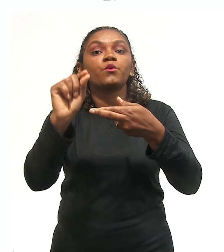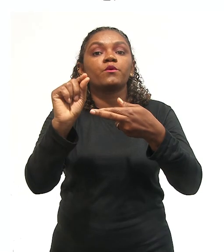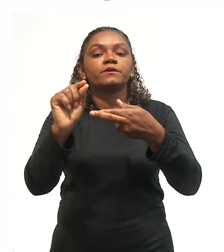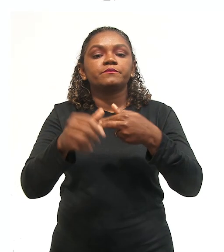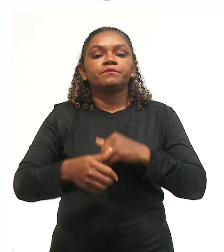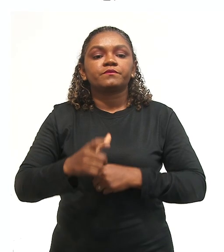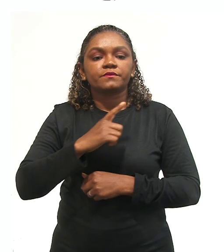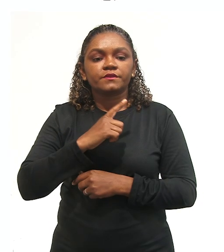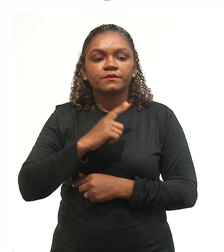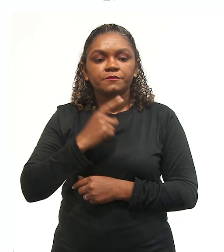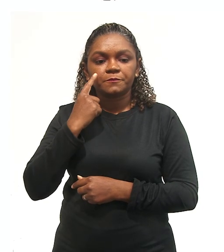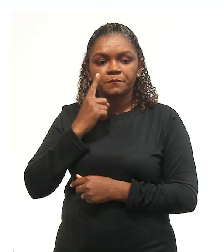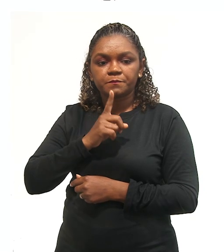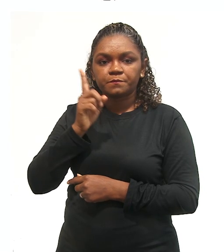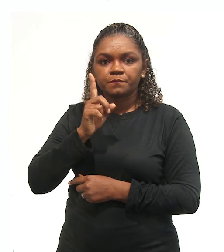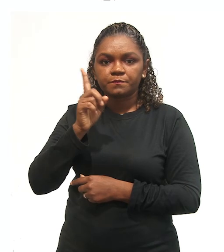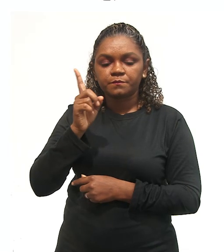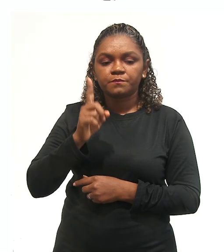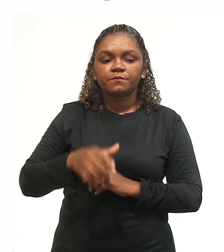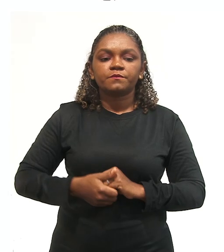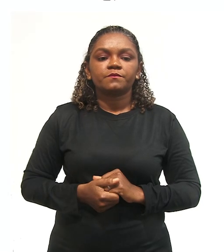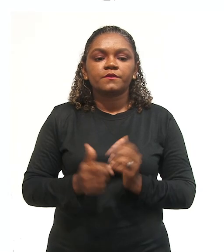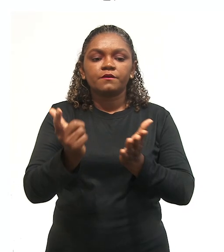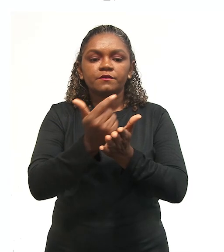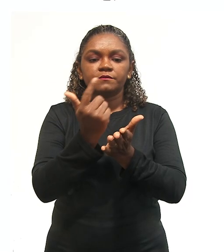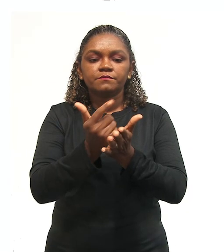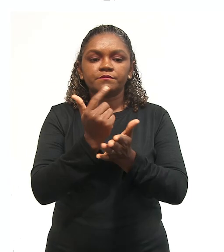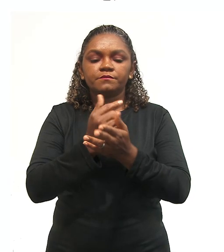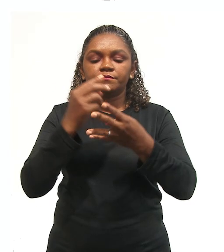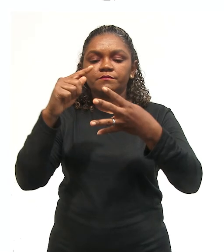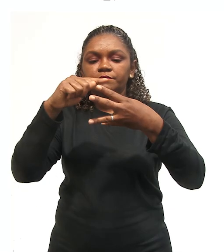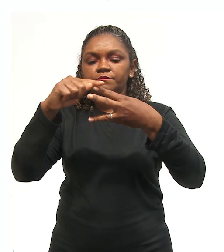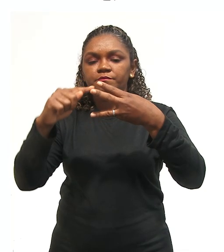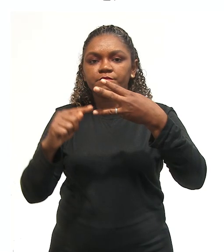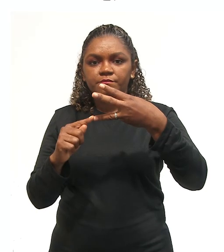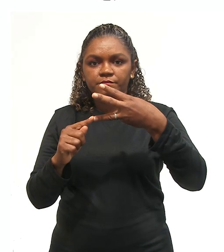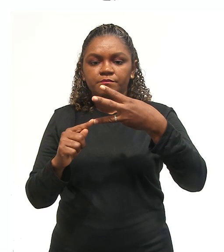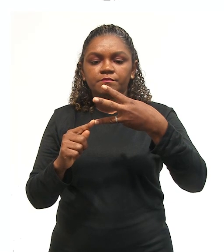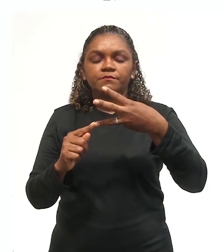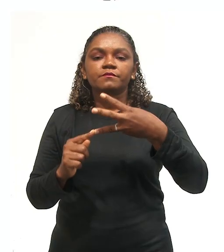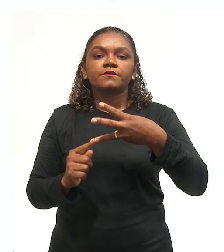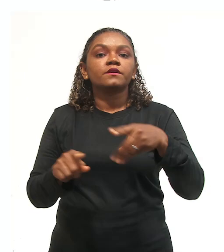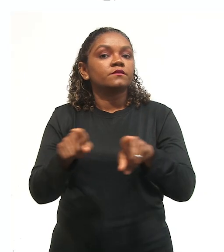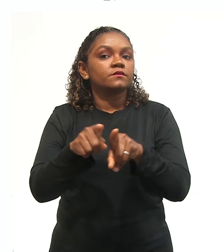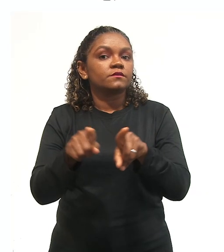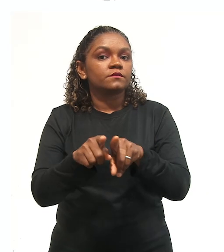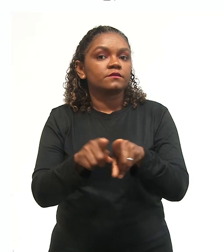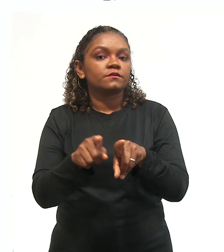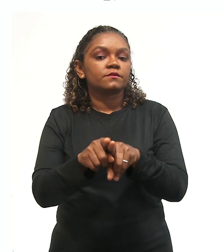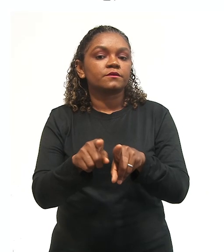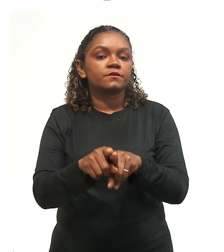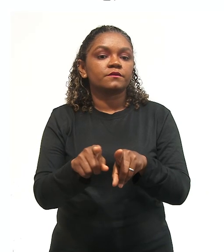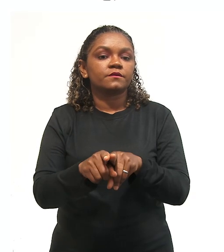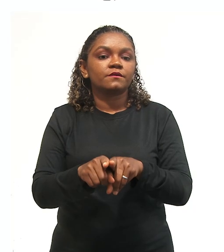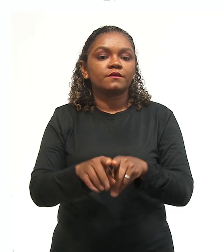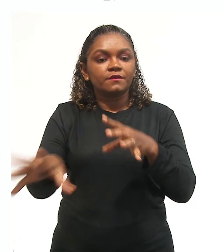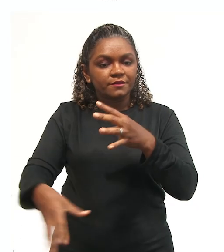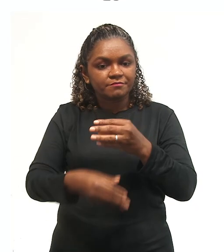básica essas duas referências, 3 referências aqui, tá? E